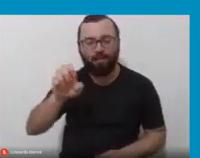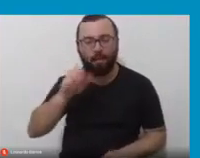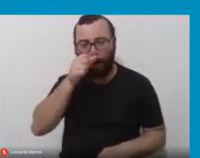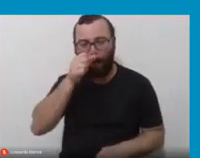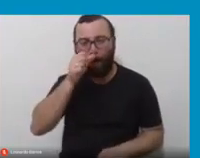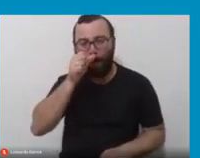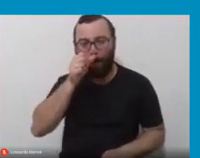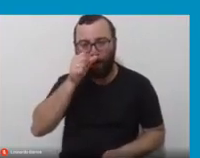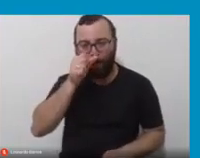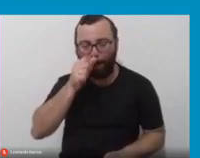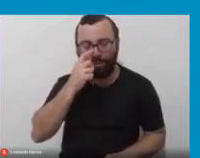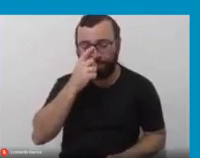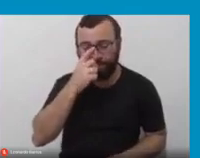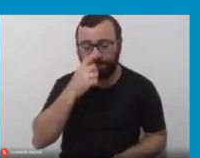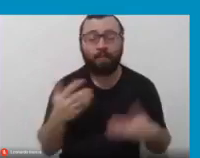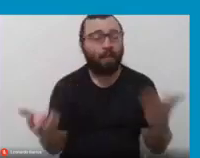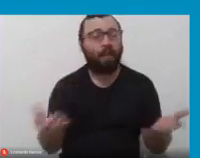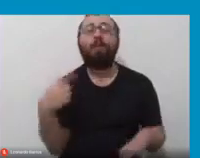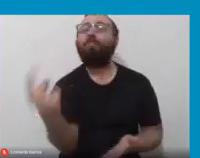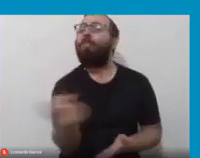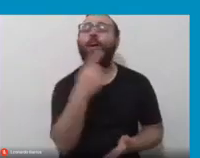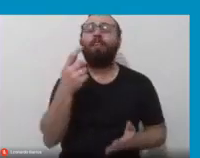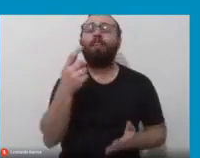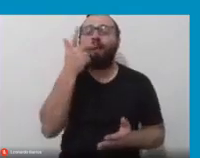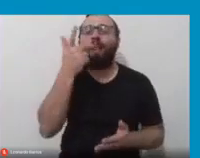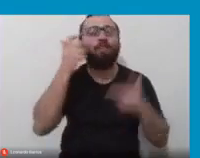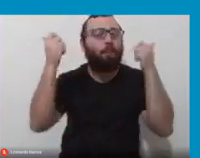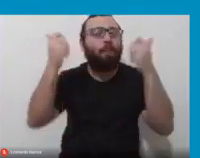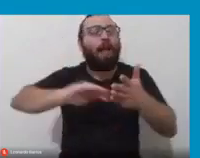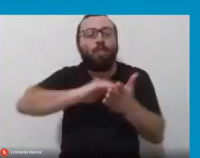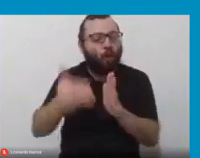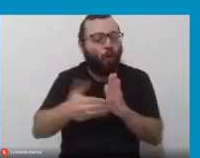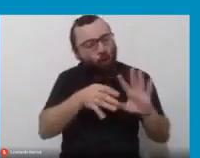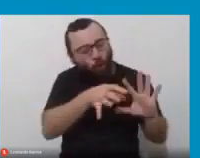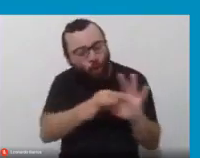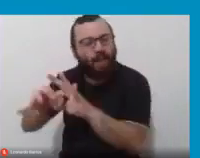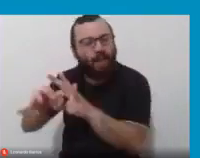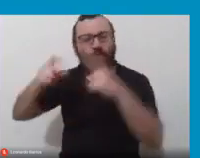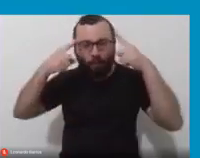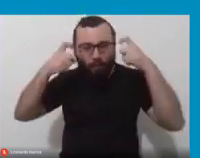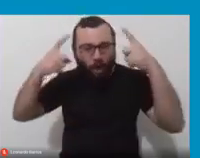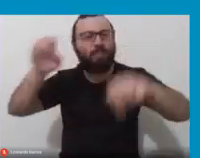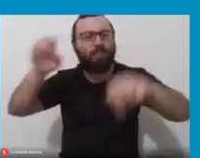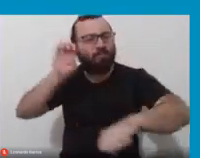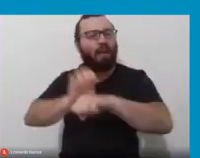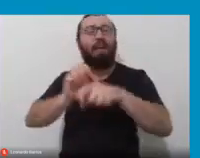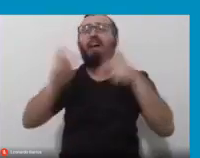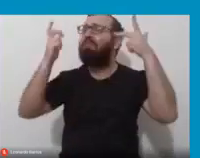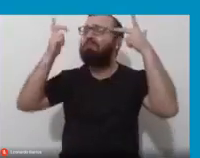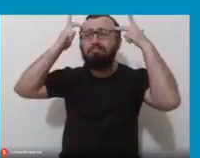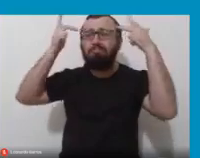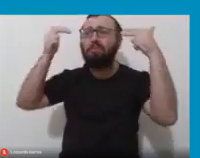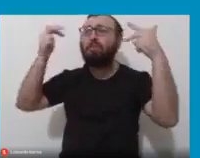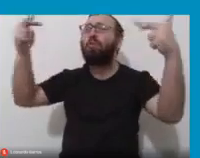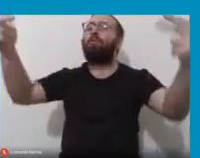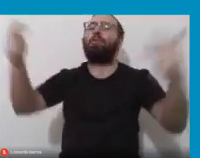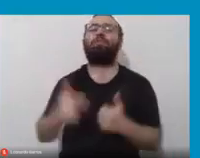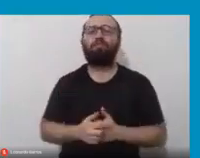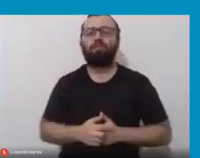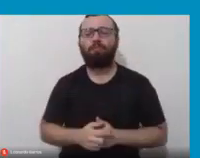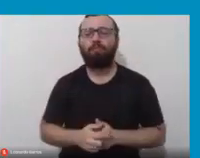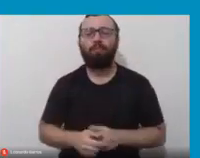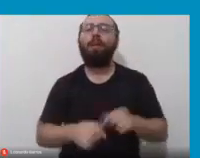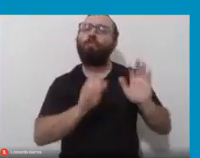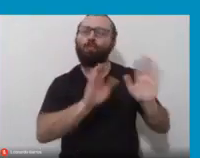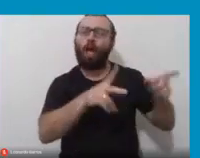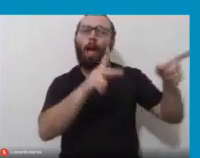de nos reunir, a gente está falando de todo um contexto de violência de Estado naturalizada, que o Paulo muito bem já